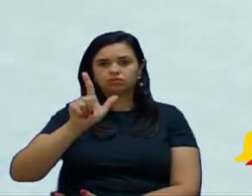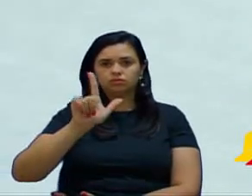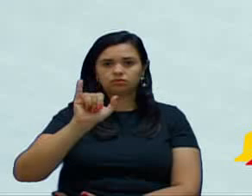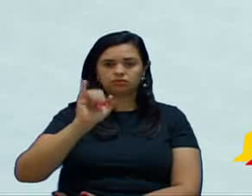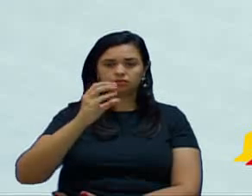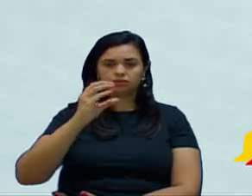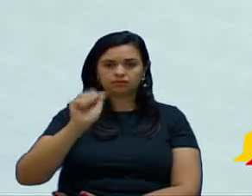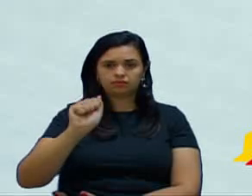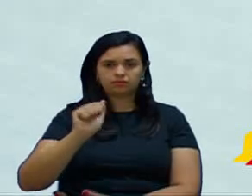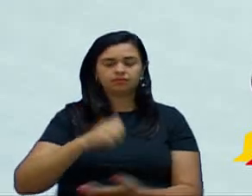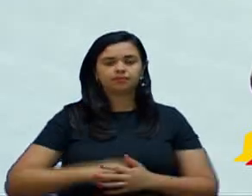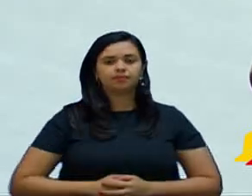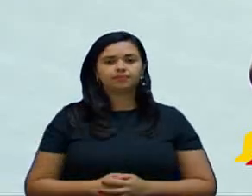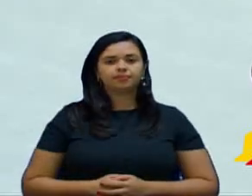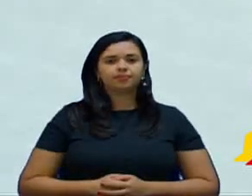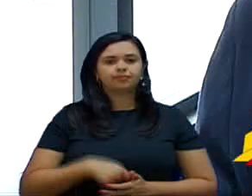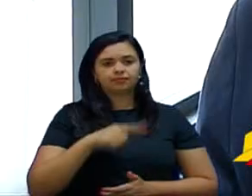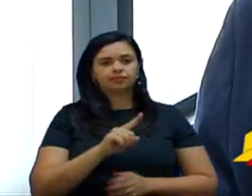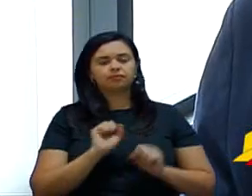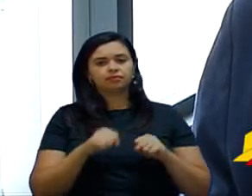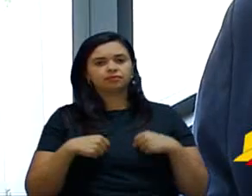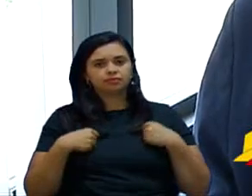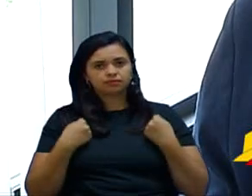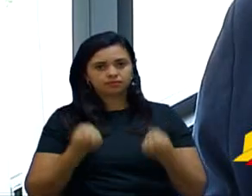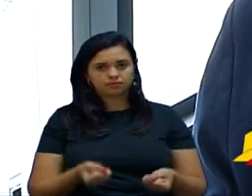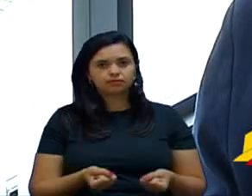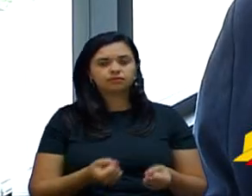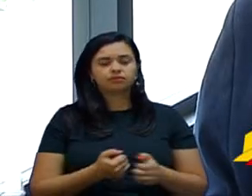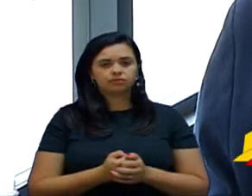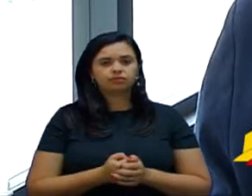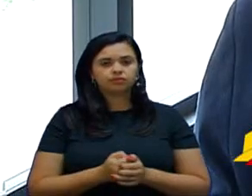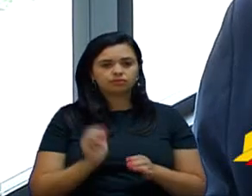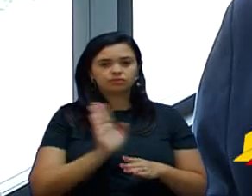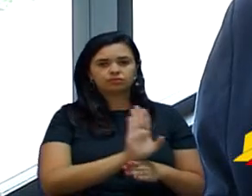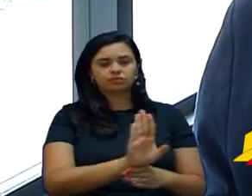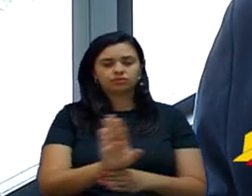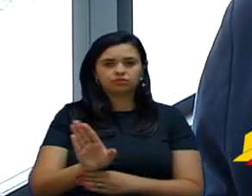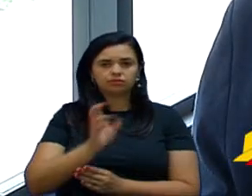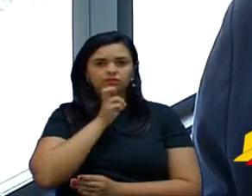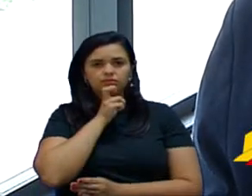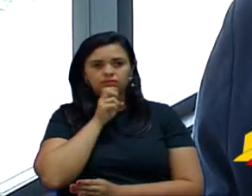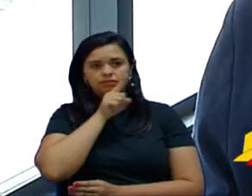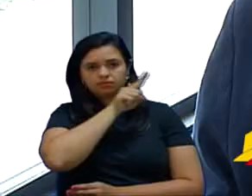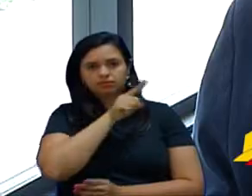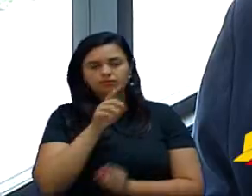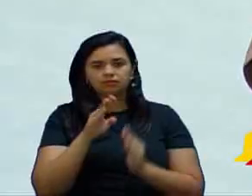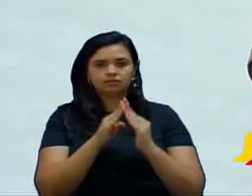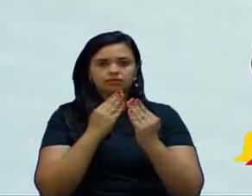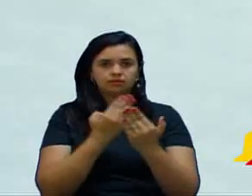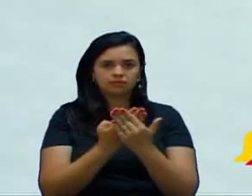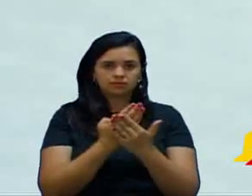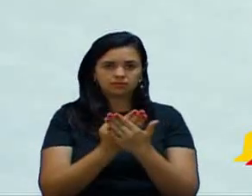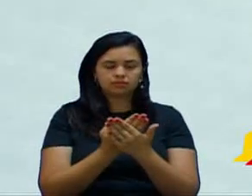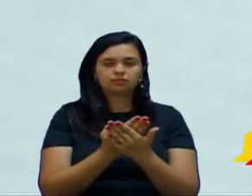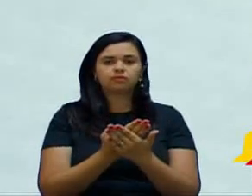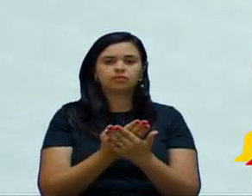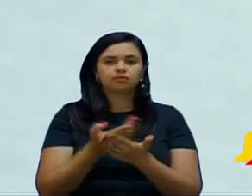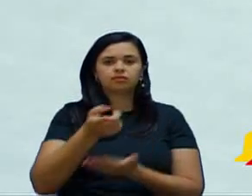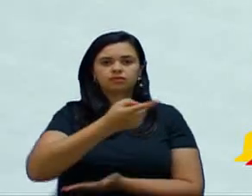uma escola que tem feito a diferença em Sorocaba. Na escola, nós